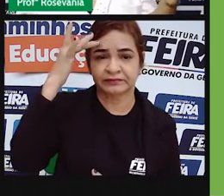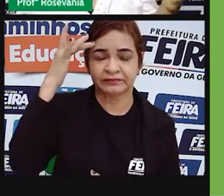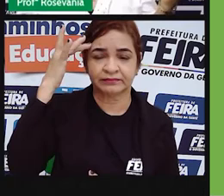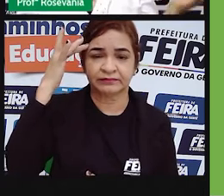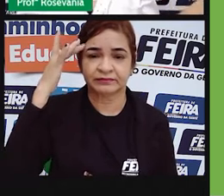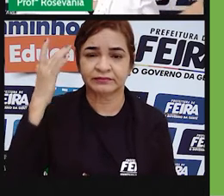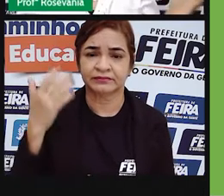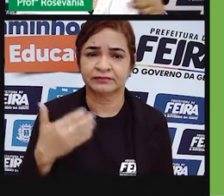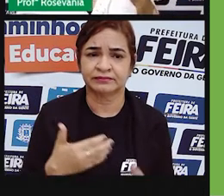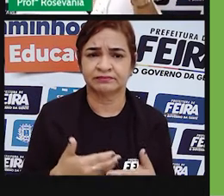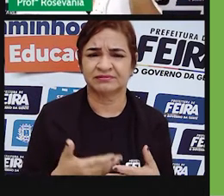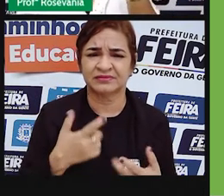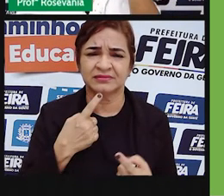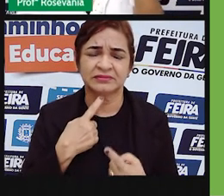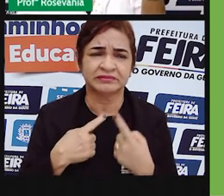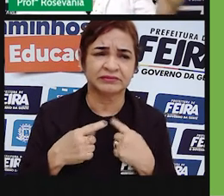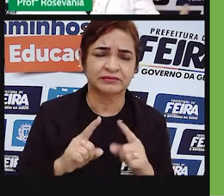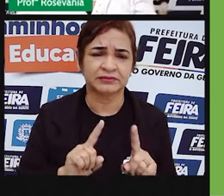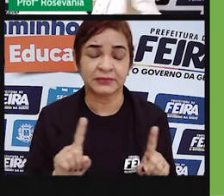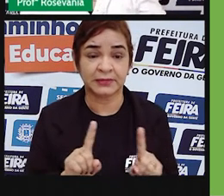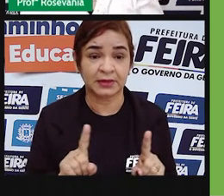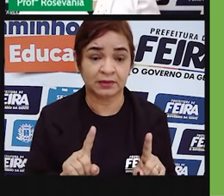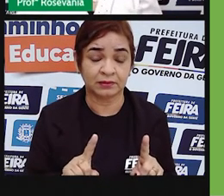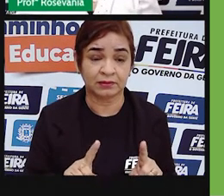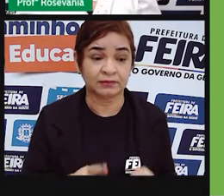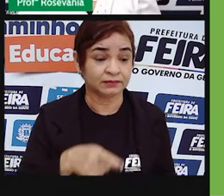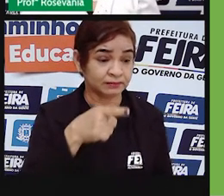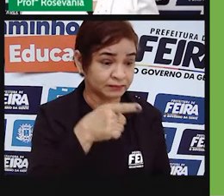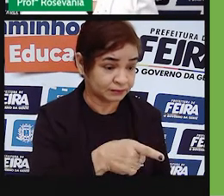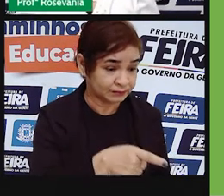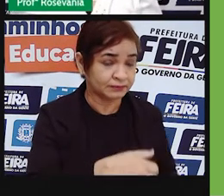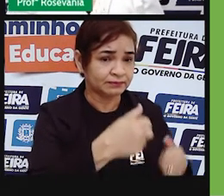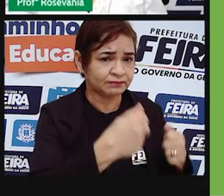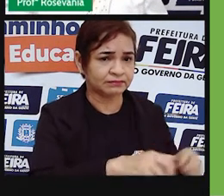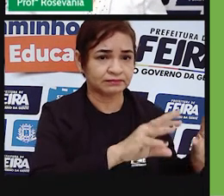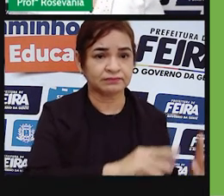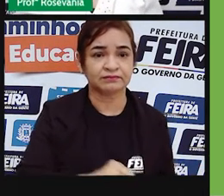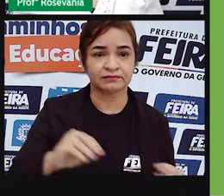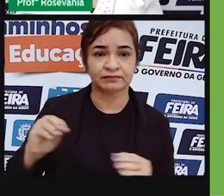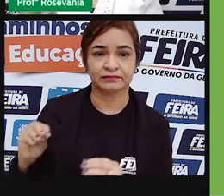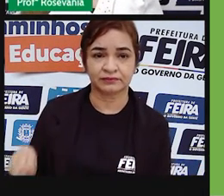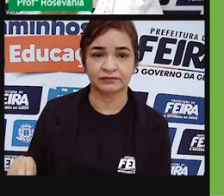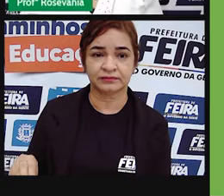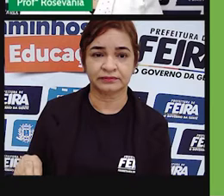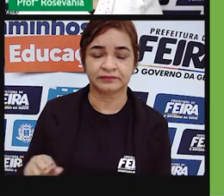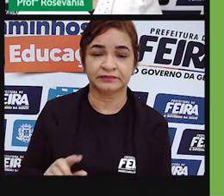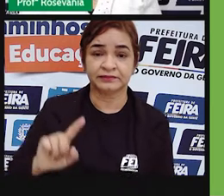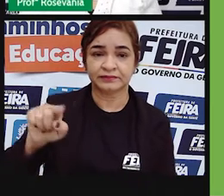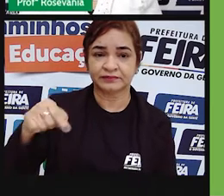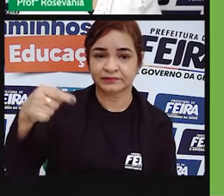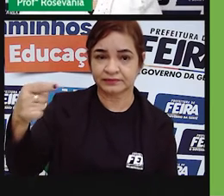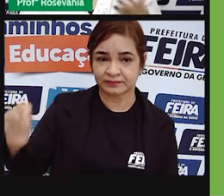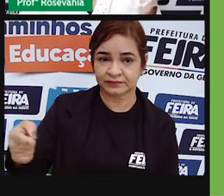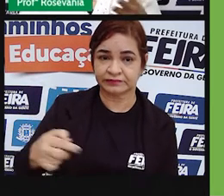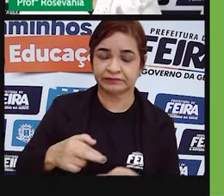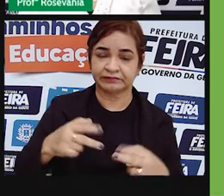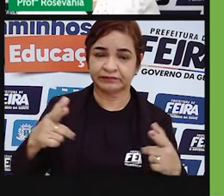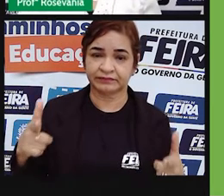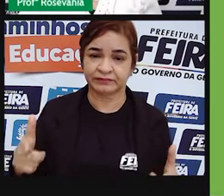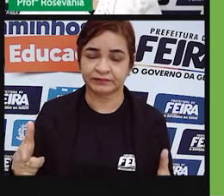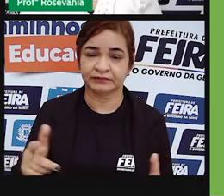muita vontade de sair aí elas foram obrigados nesses dois casos e as outras situações